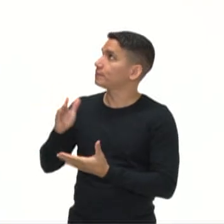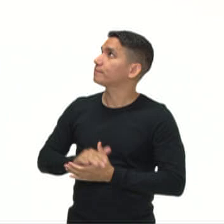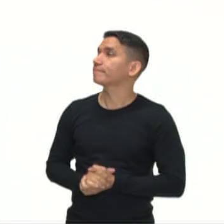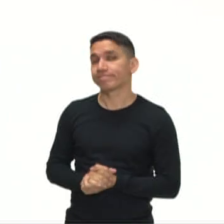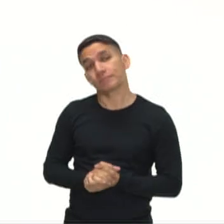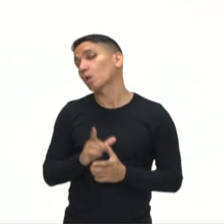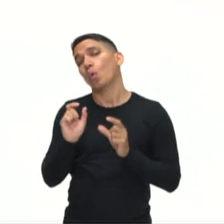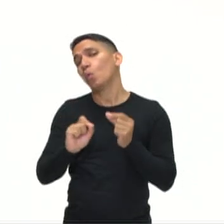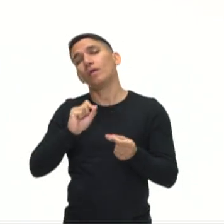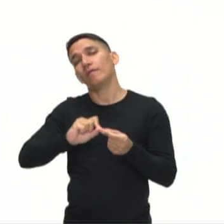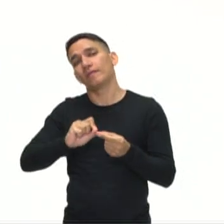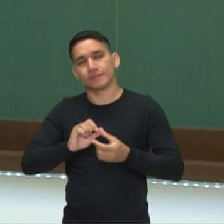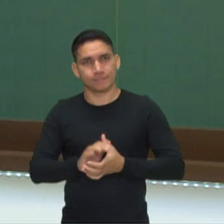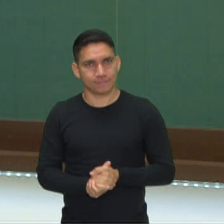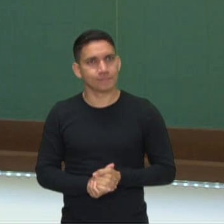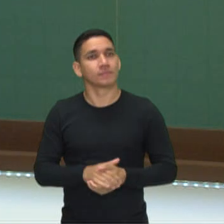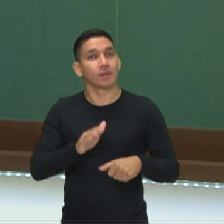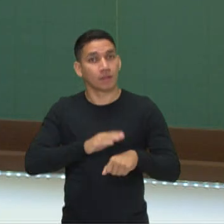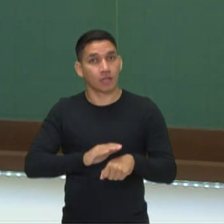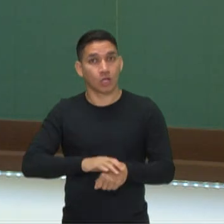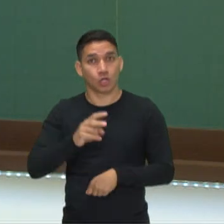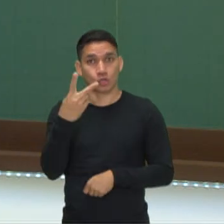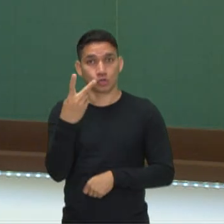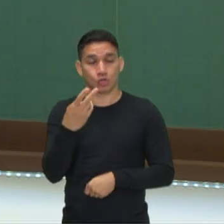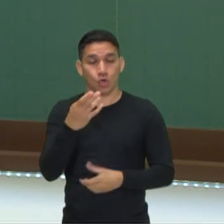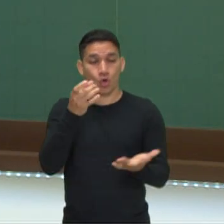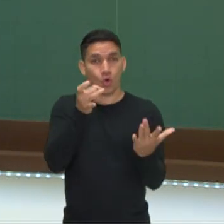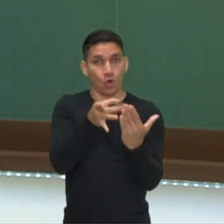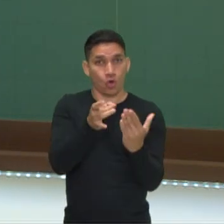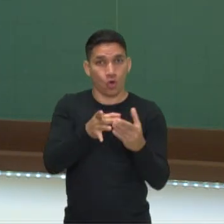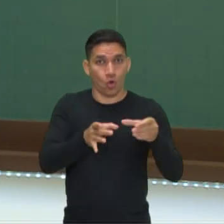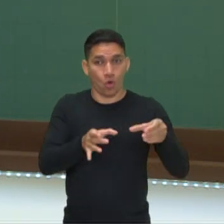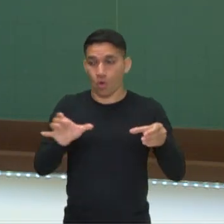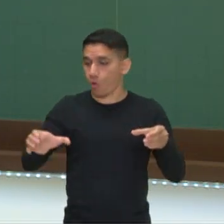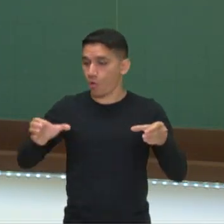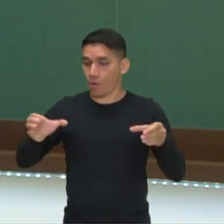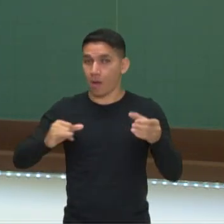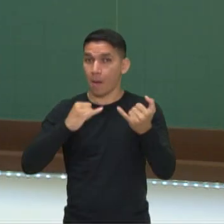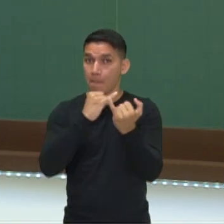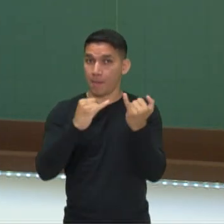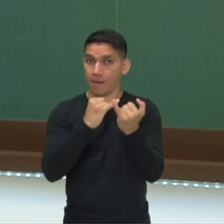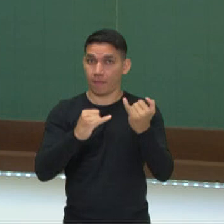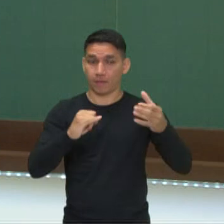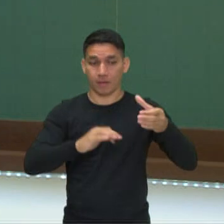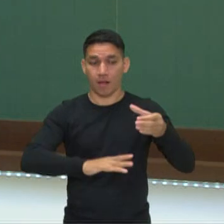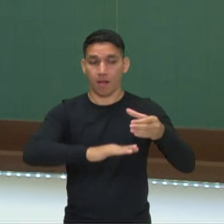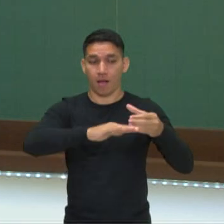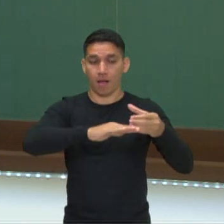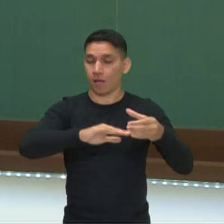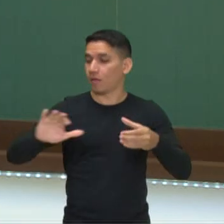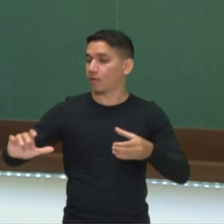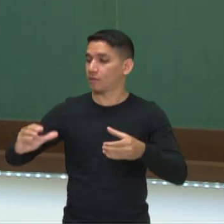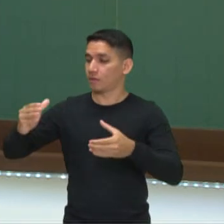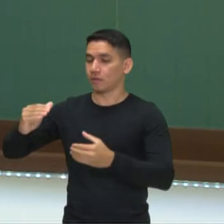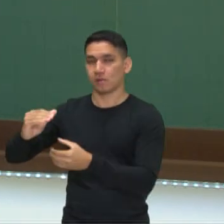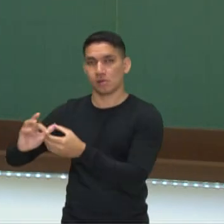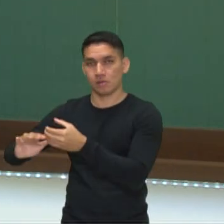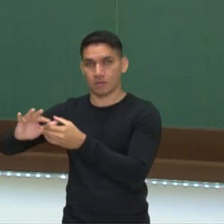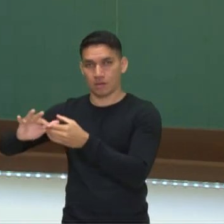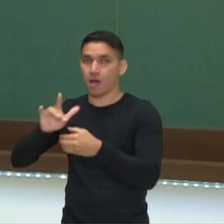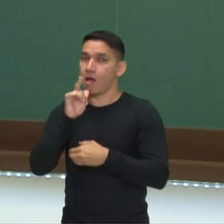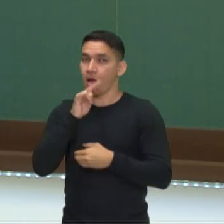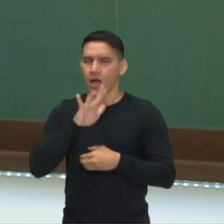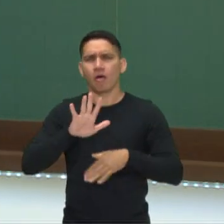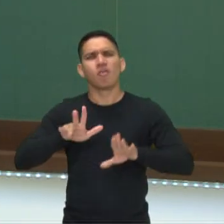O que você vai fazer? Então, nesses 2 copos, você vai colocar metade deles com água, vai adicionar em torno